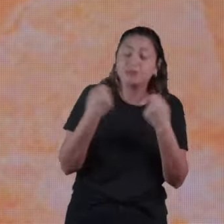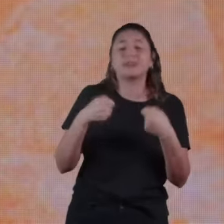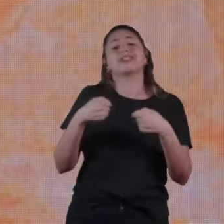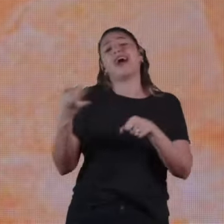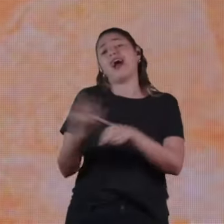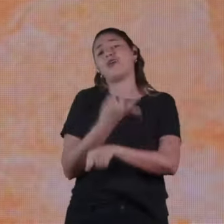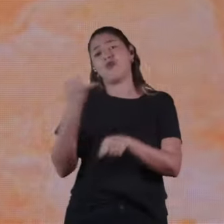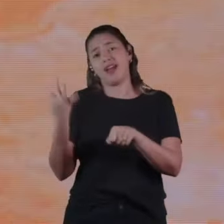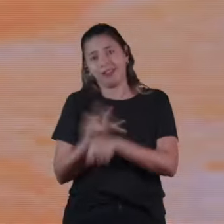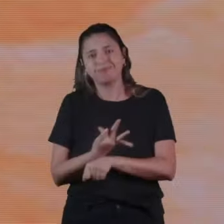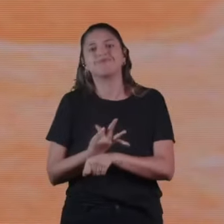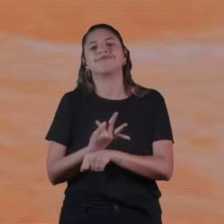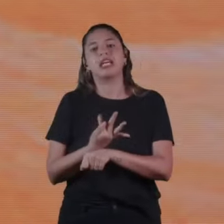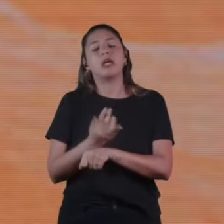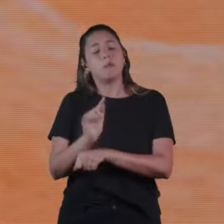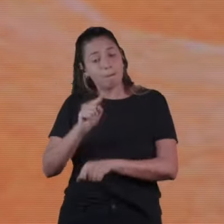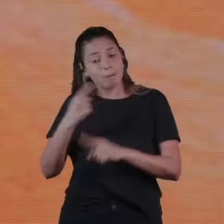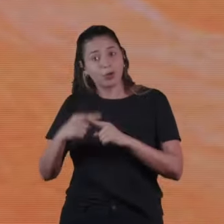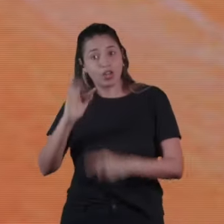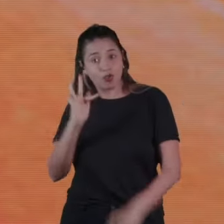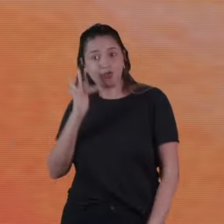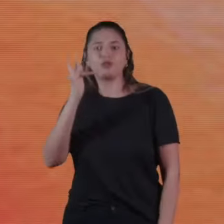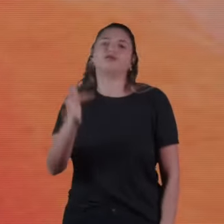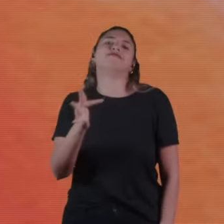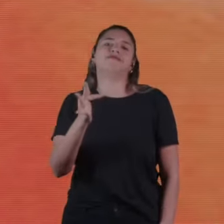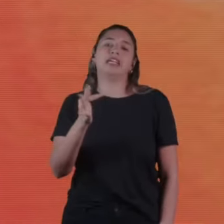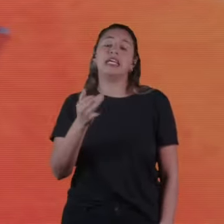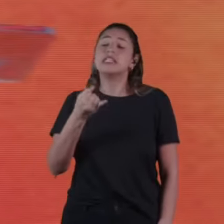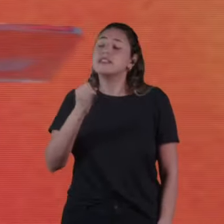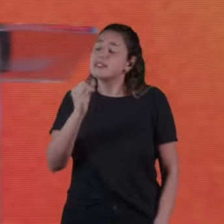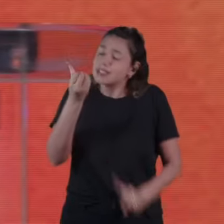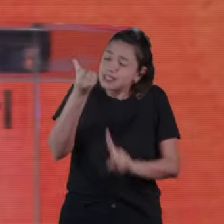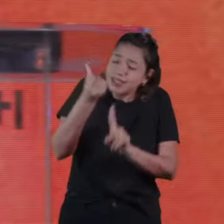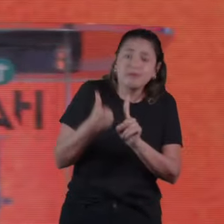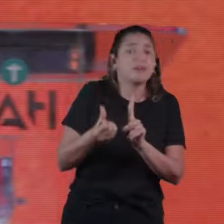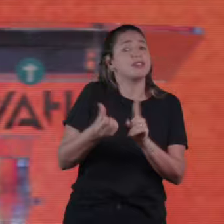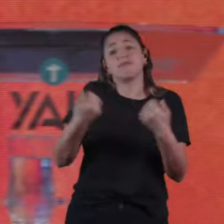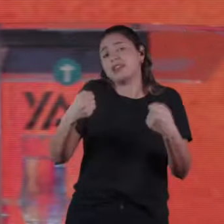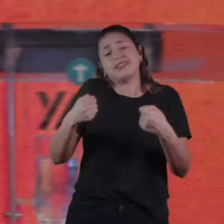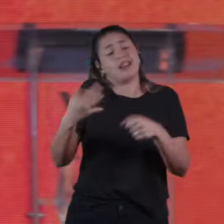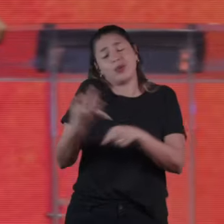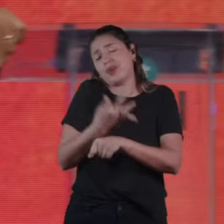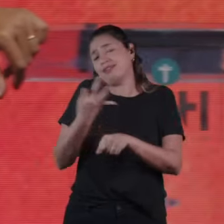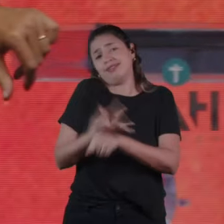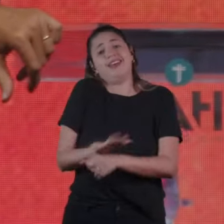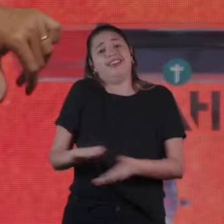quando ela vai cumprir o seu efeito, e se são 6 meses, Ele sabe que vão ser 6 meses.